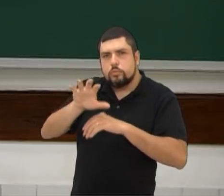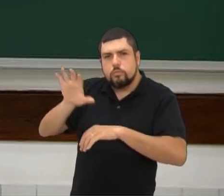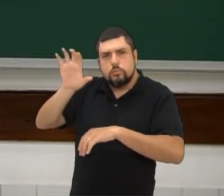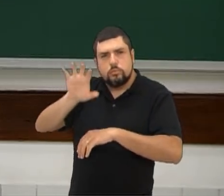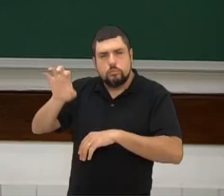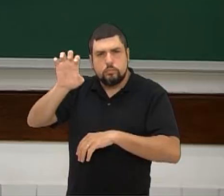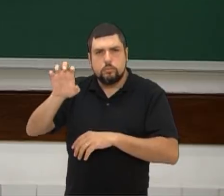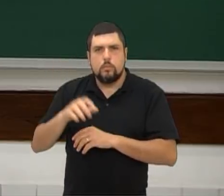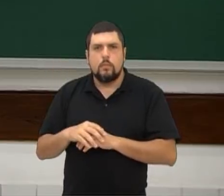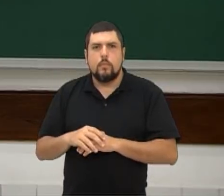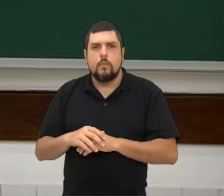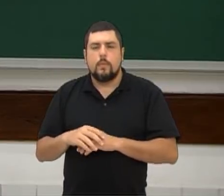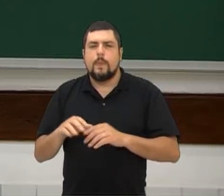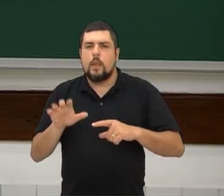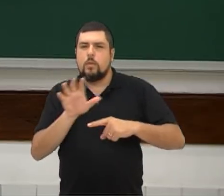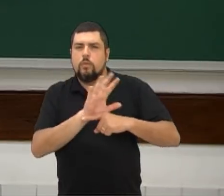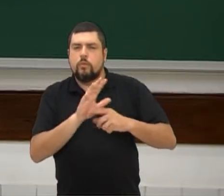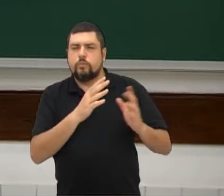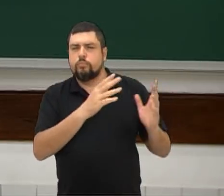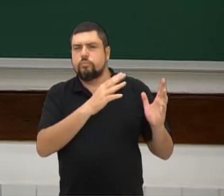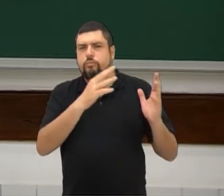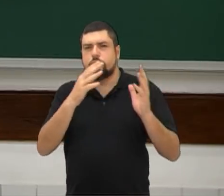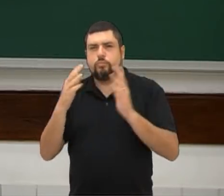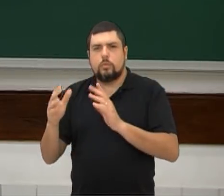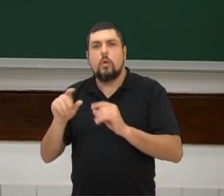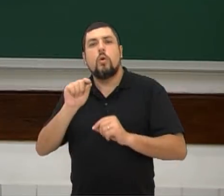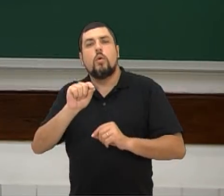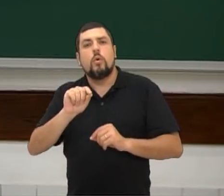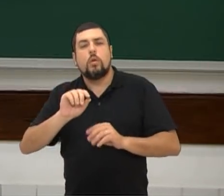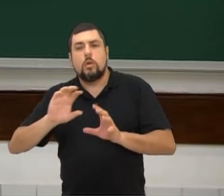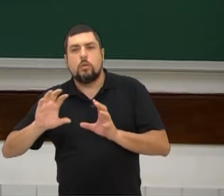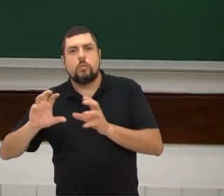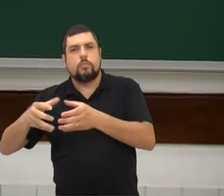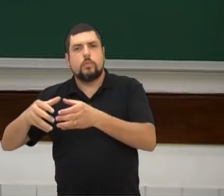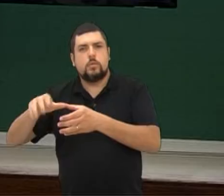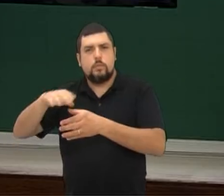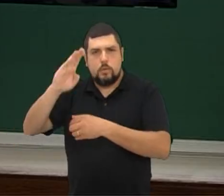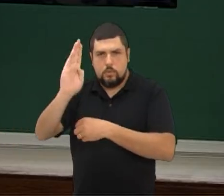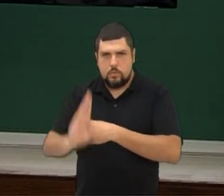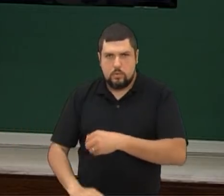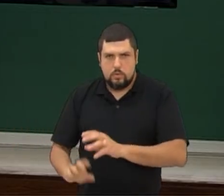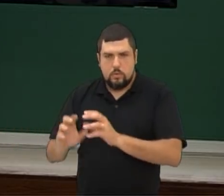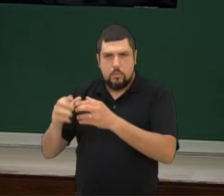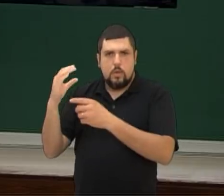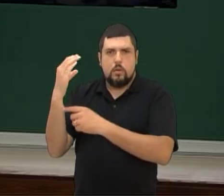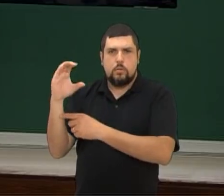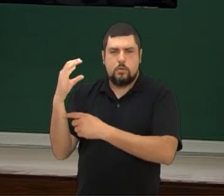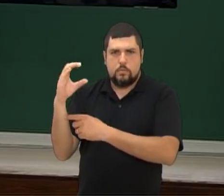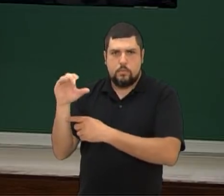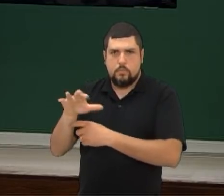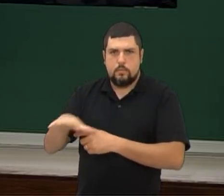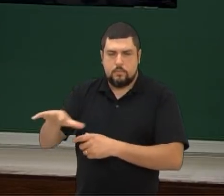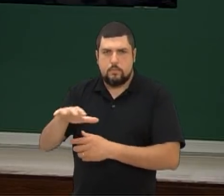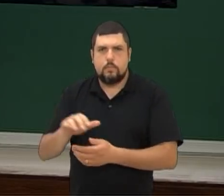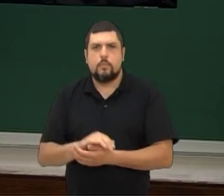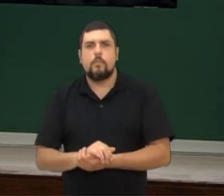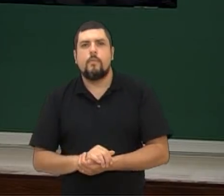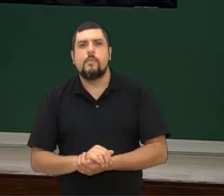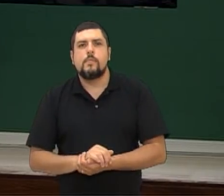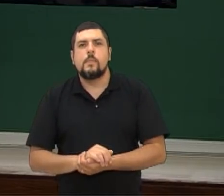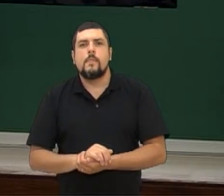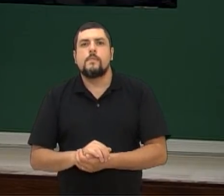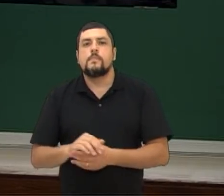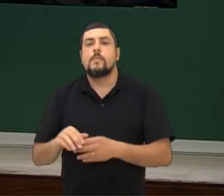filme trazia essa linguagem regional? No caso, uma região específica do Ceará. Então, esse